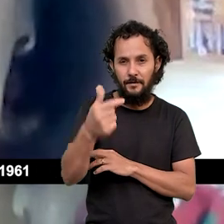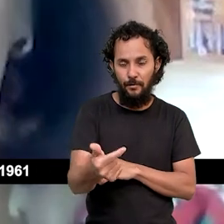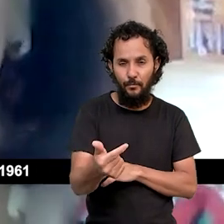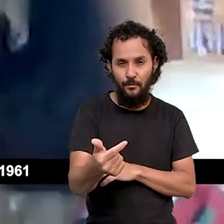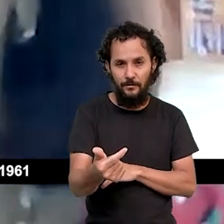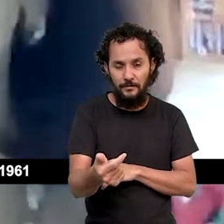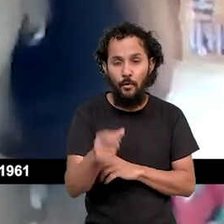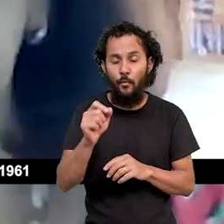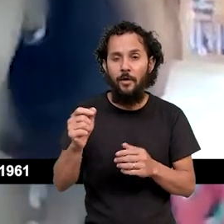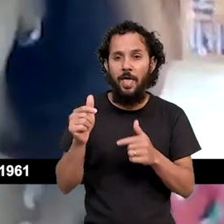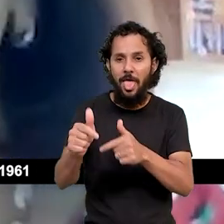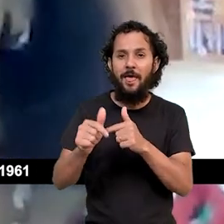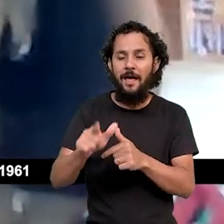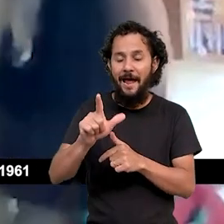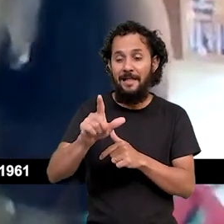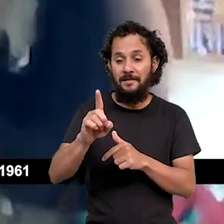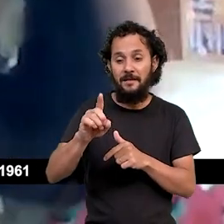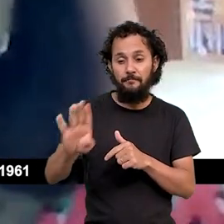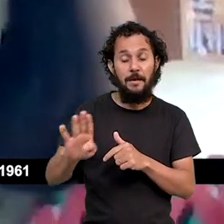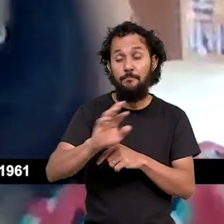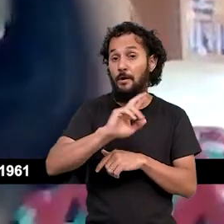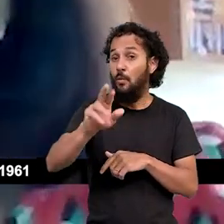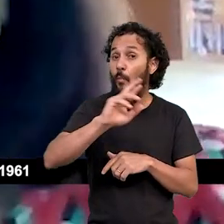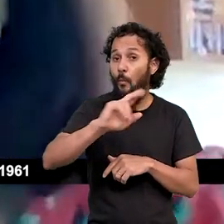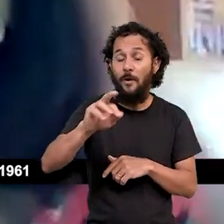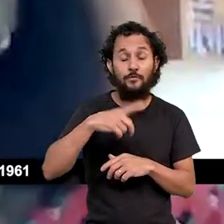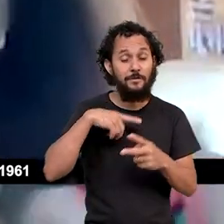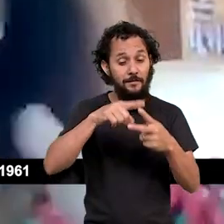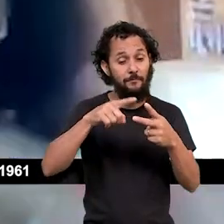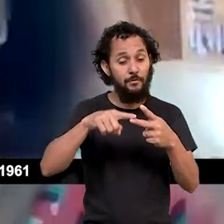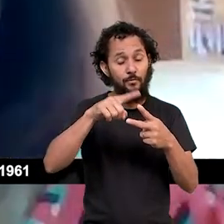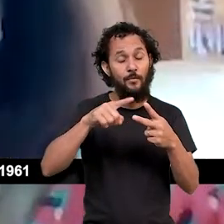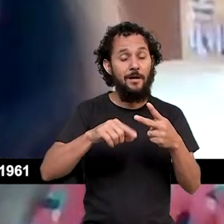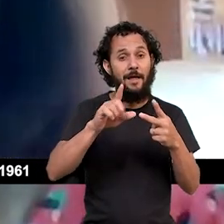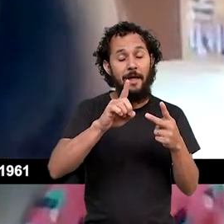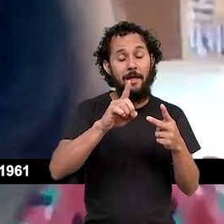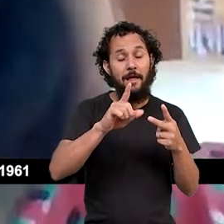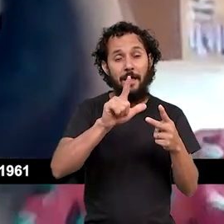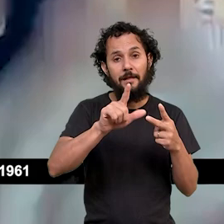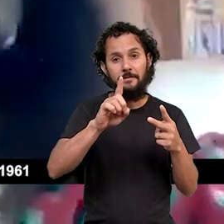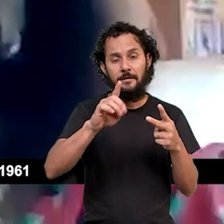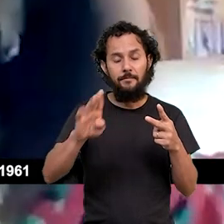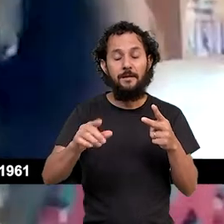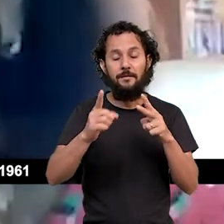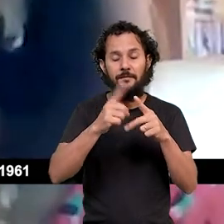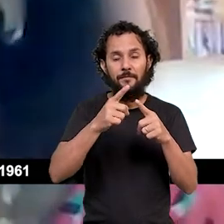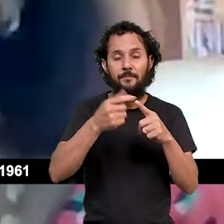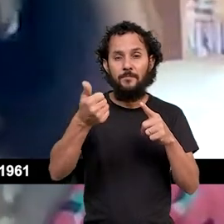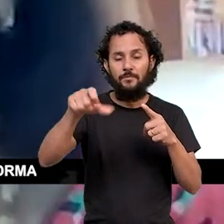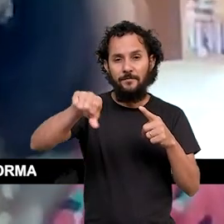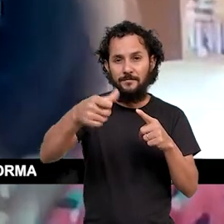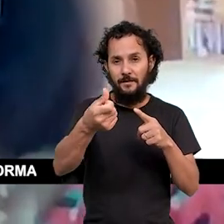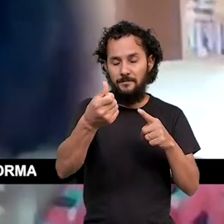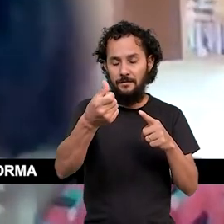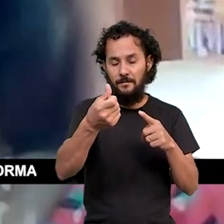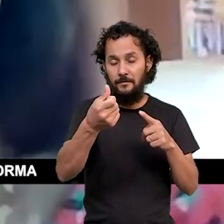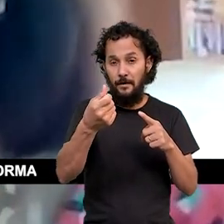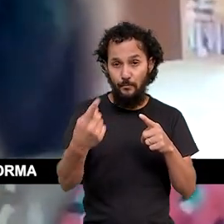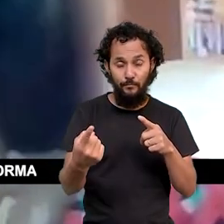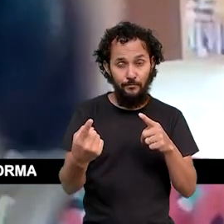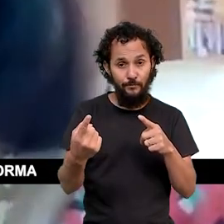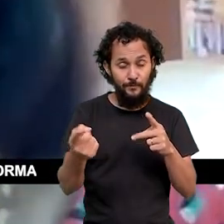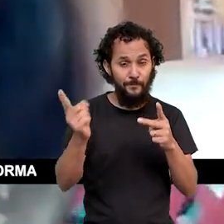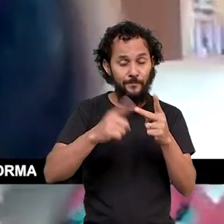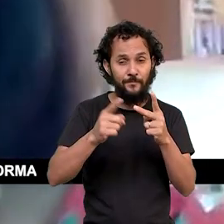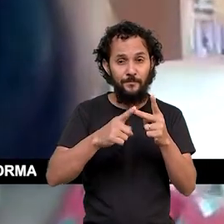5.692, muitas a chamam de LDB, mas, na verdade, nós tivemos só duas LDBs até hoje, a de 1961, que é a